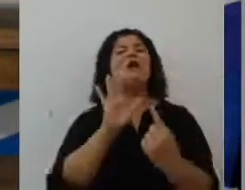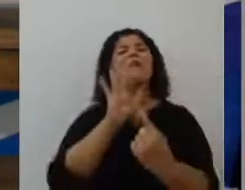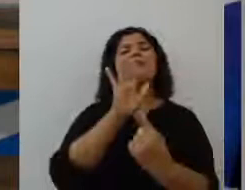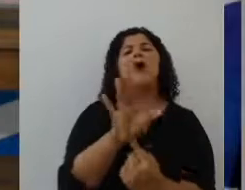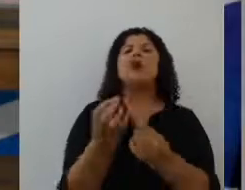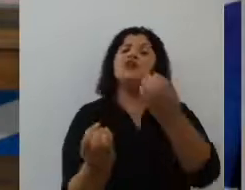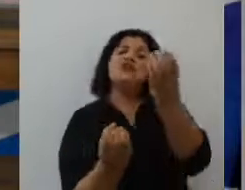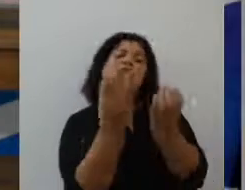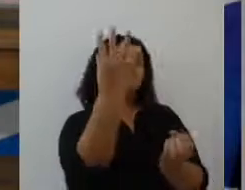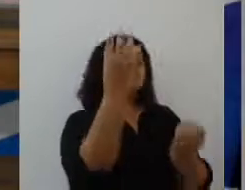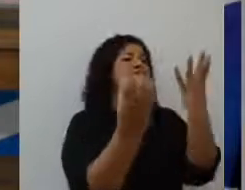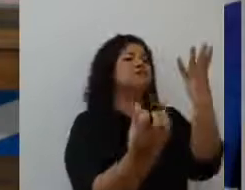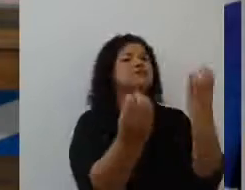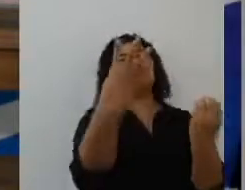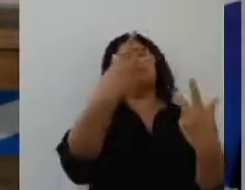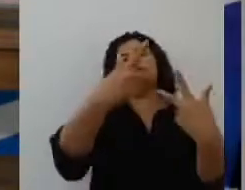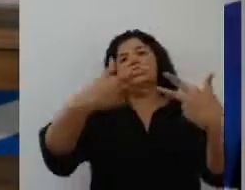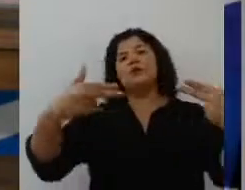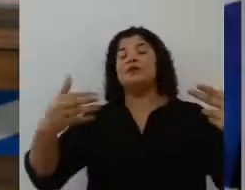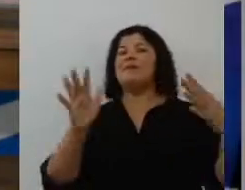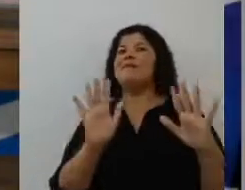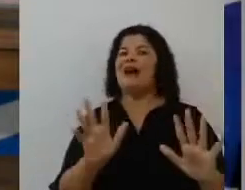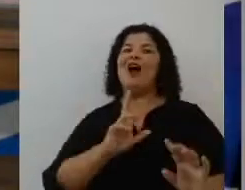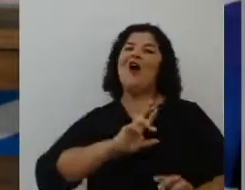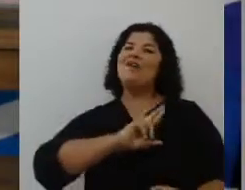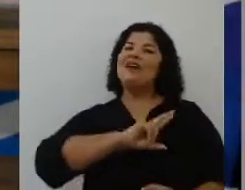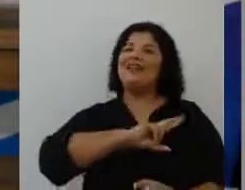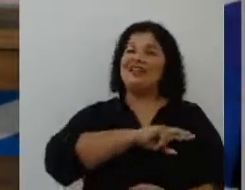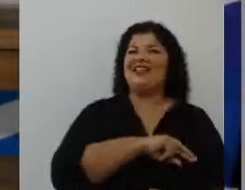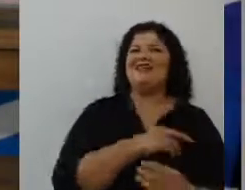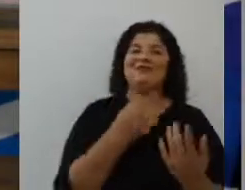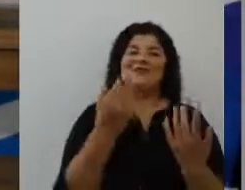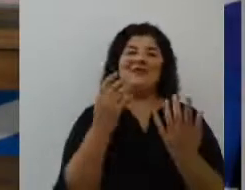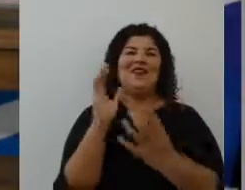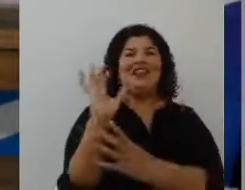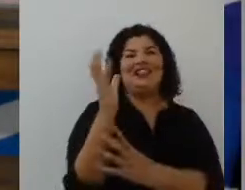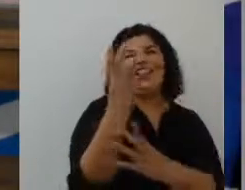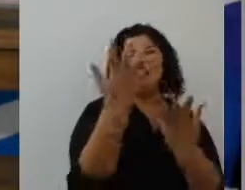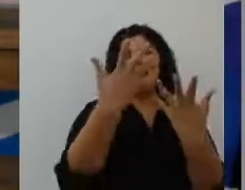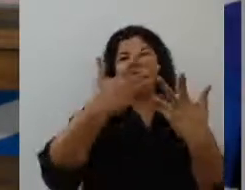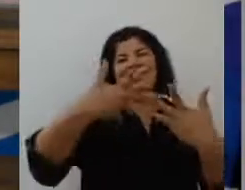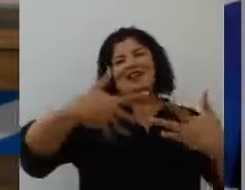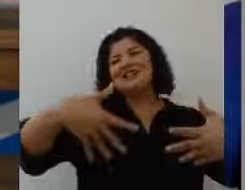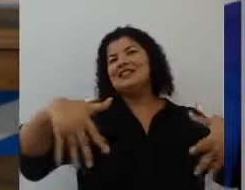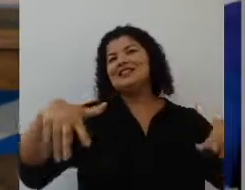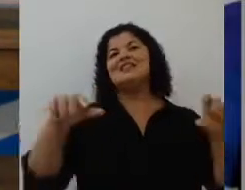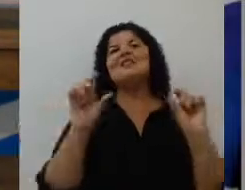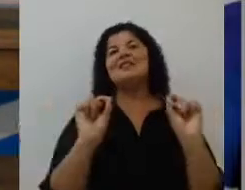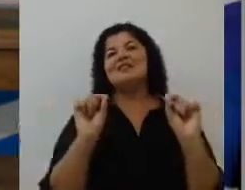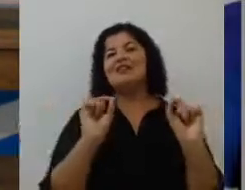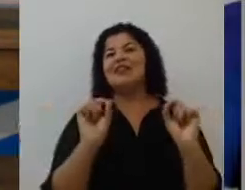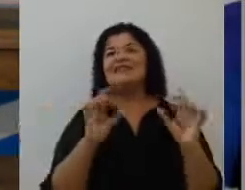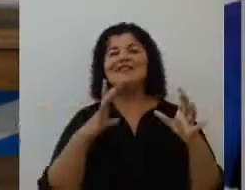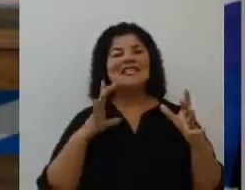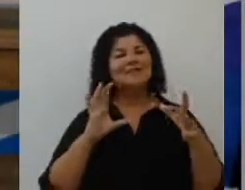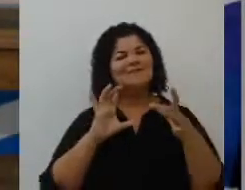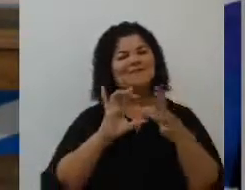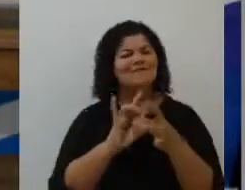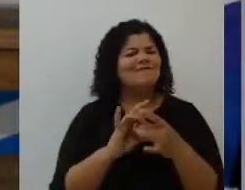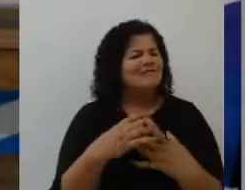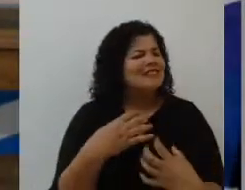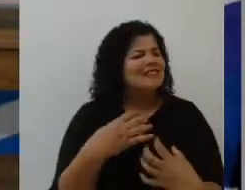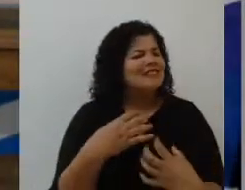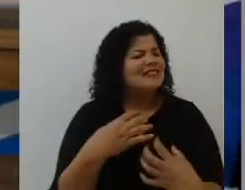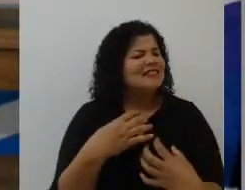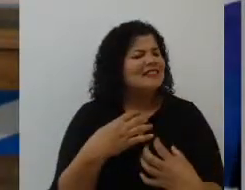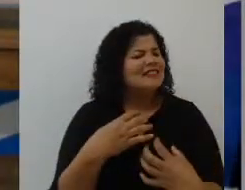as ações, os fatos. No romantismo, não. No romantismo, a natureza ela está ligada ao